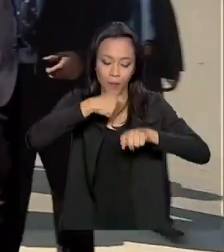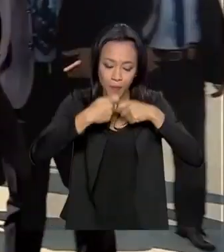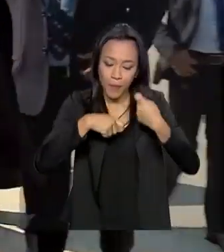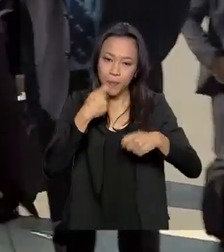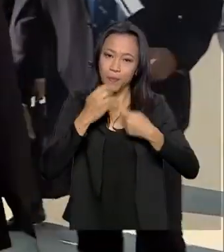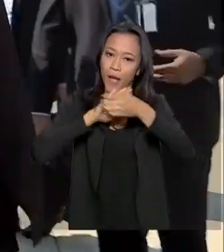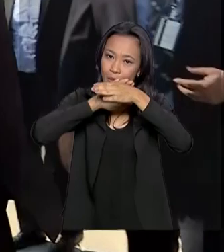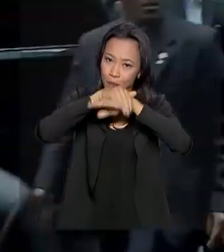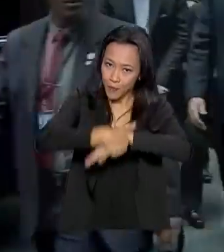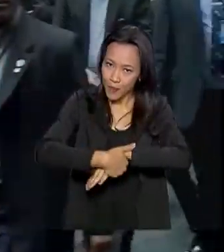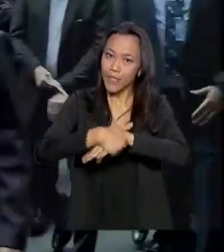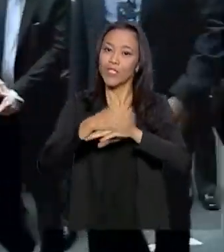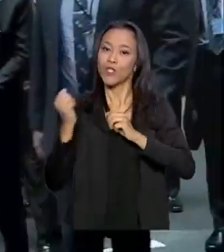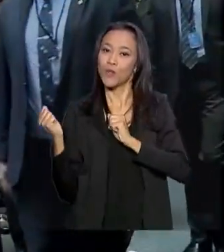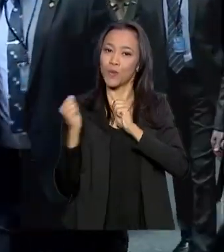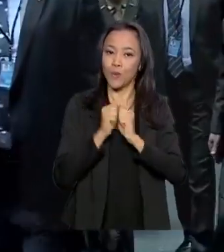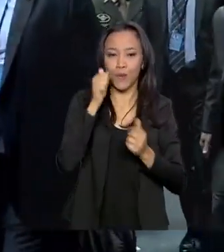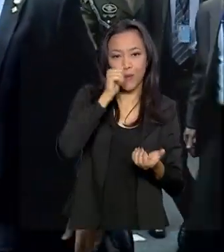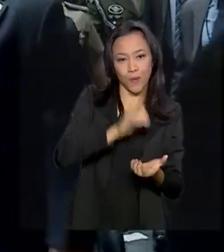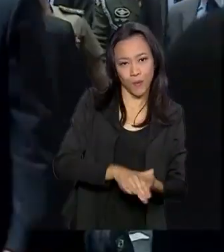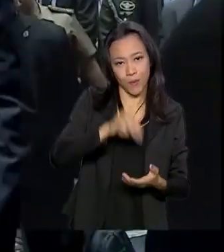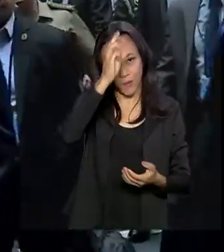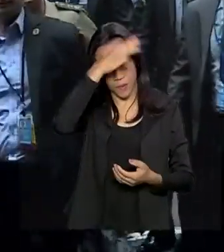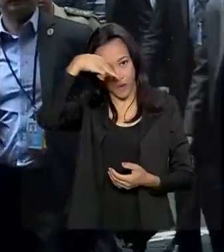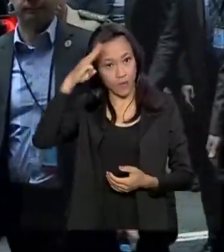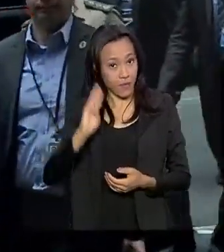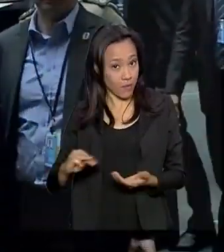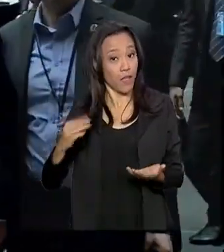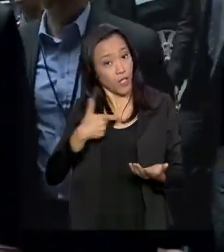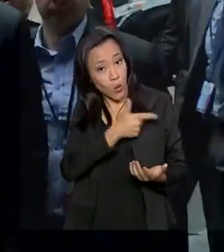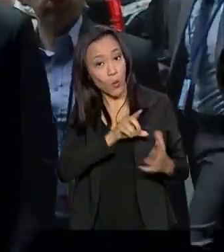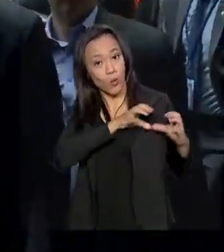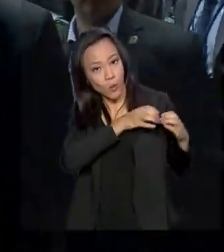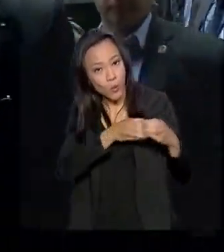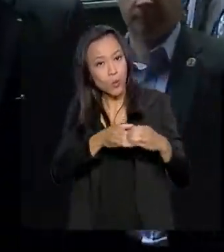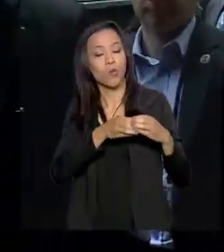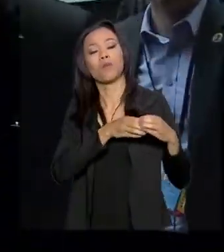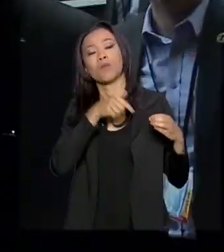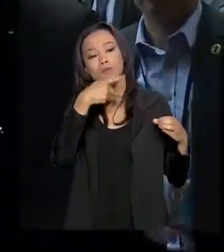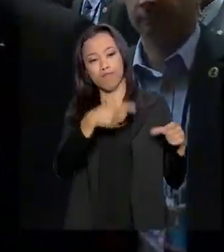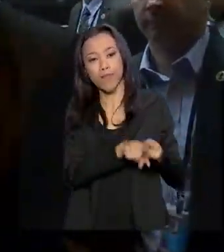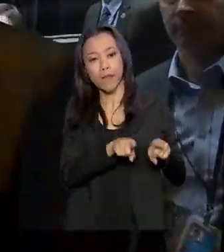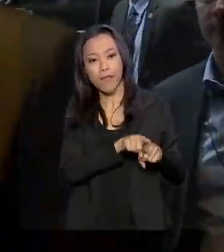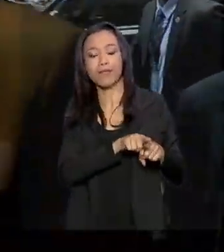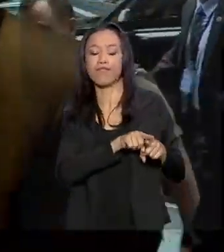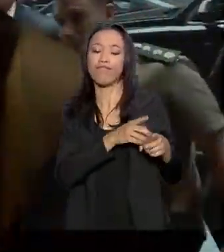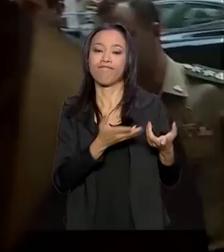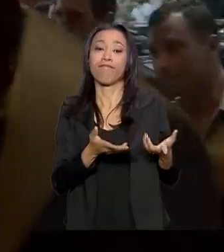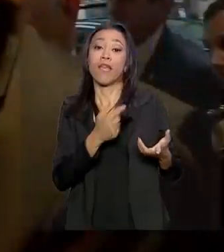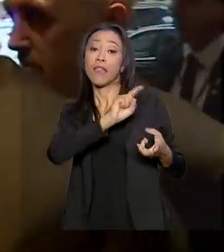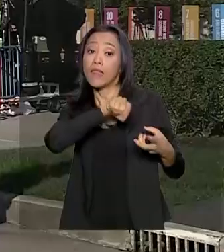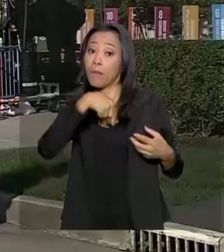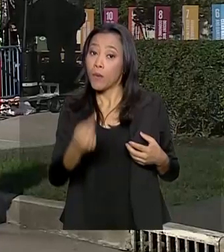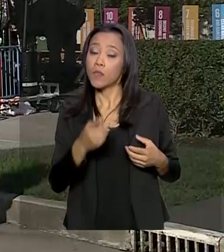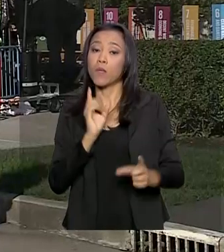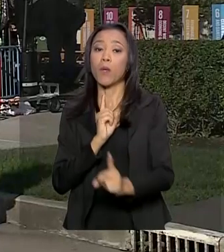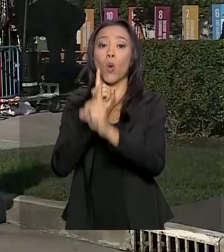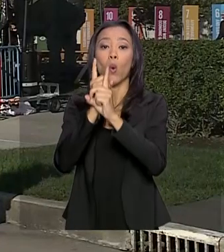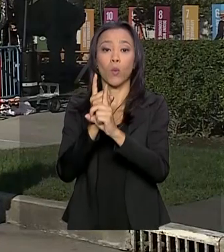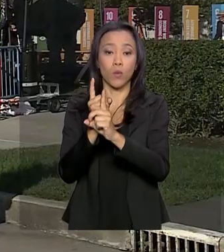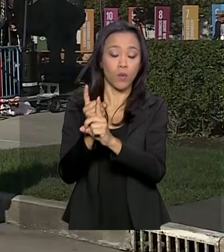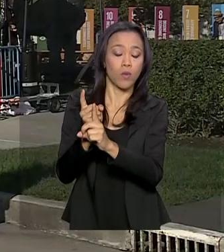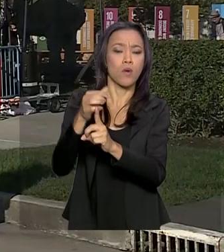e também alguns membros da comitiva presidencial depois aqui da onu ele tem um encontro bilateral com